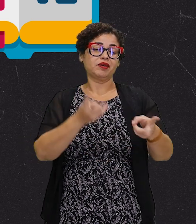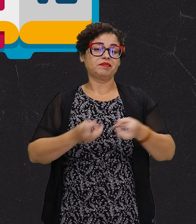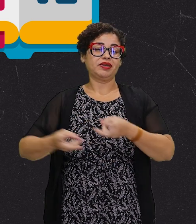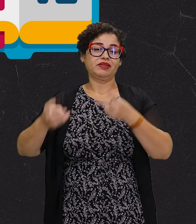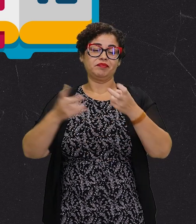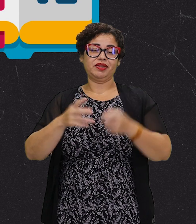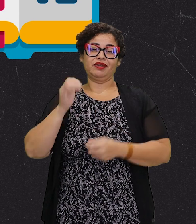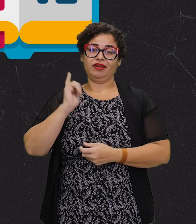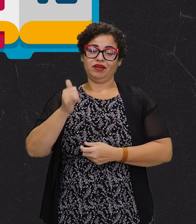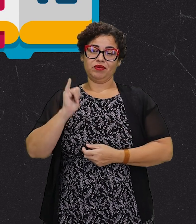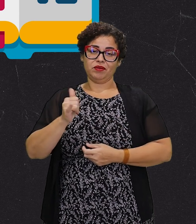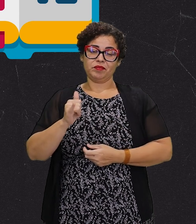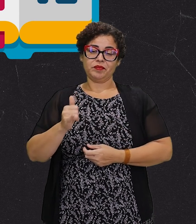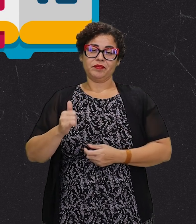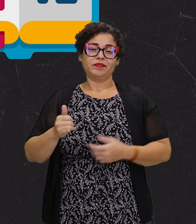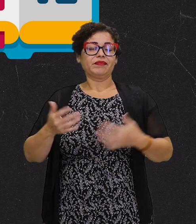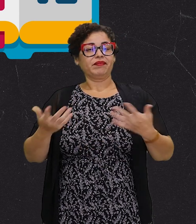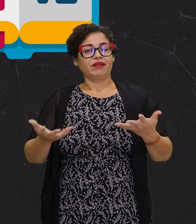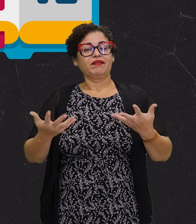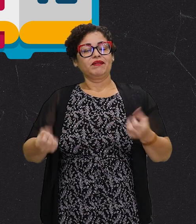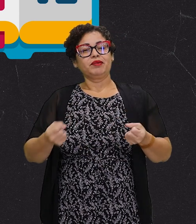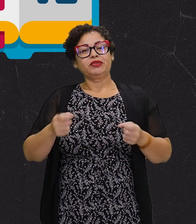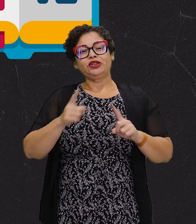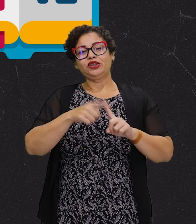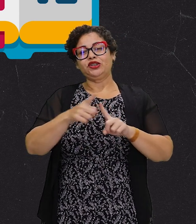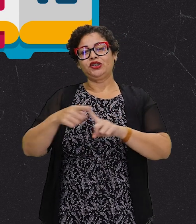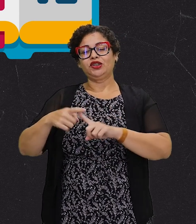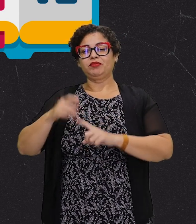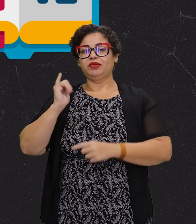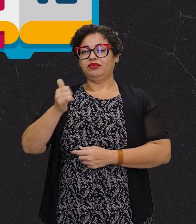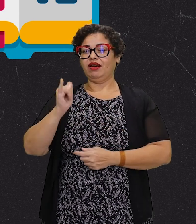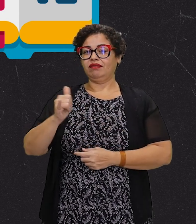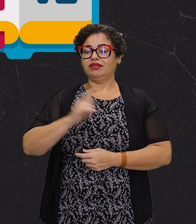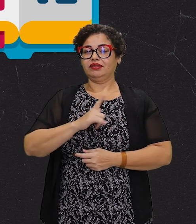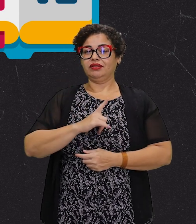pelo leitor. Vamos aos tipos de narradores.